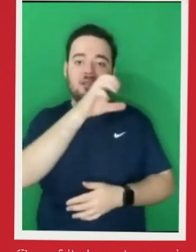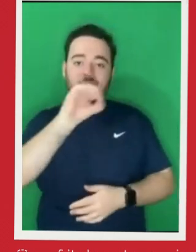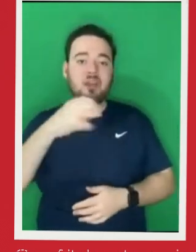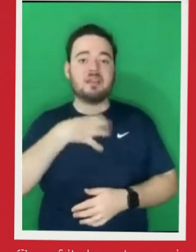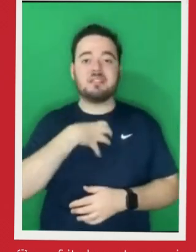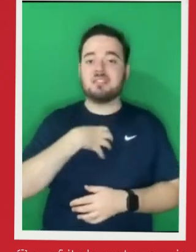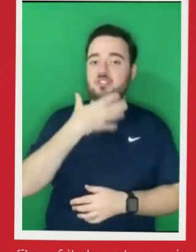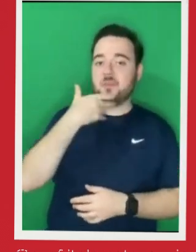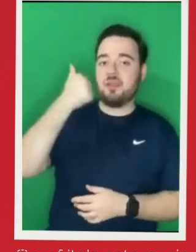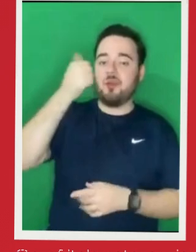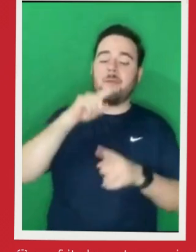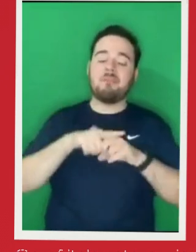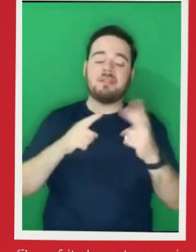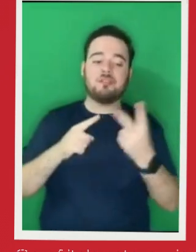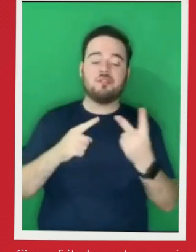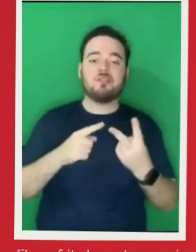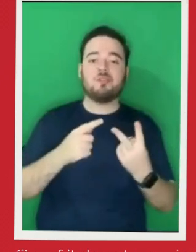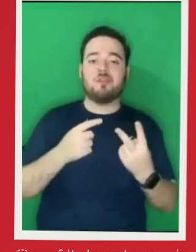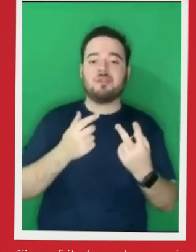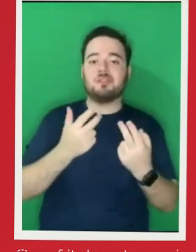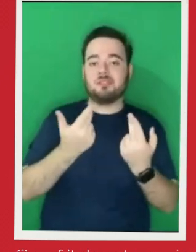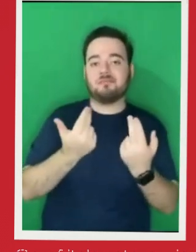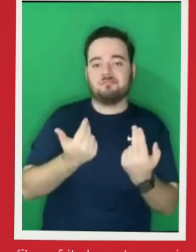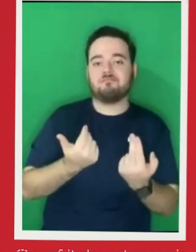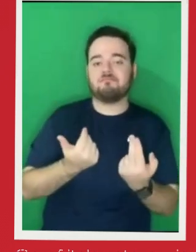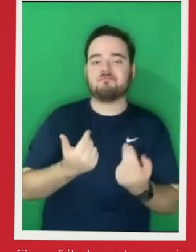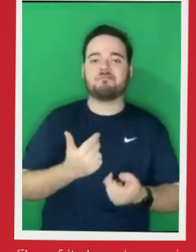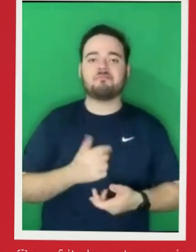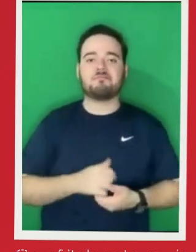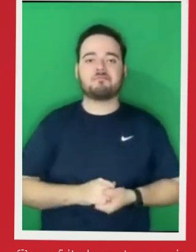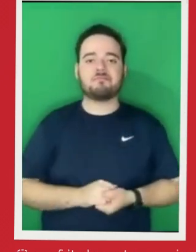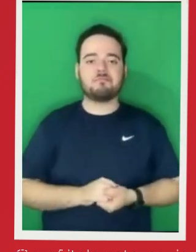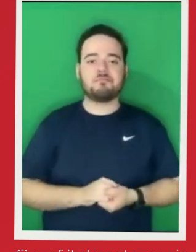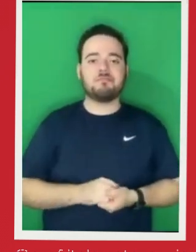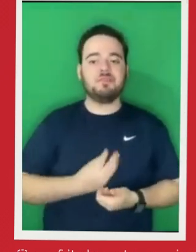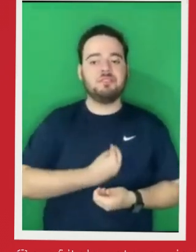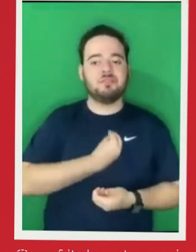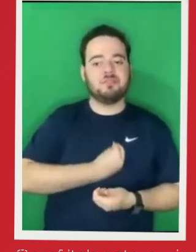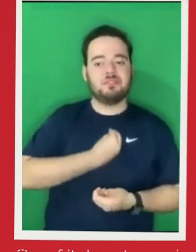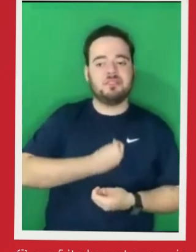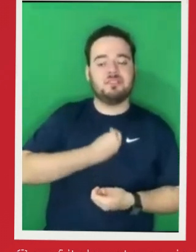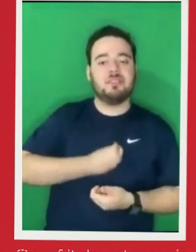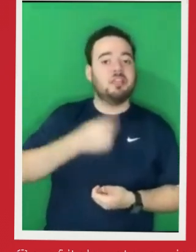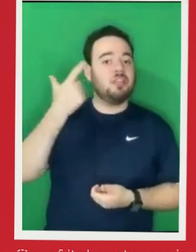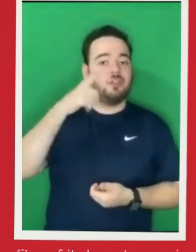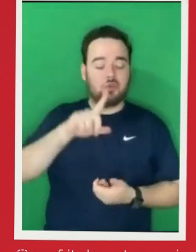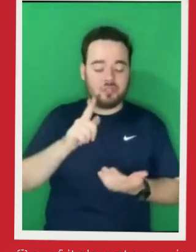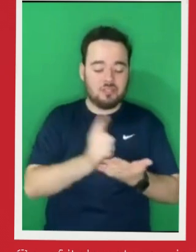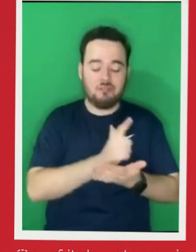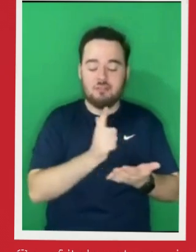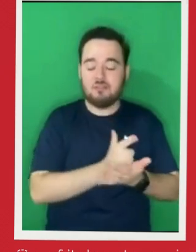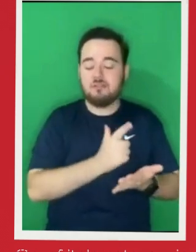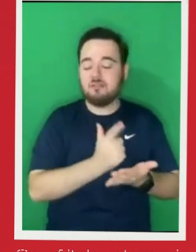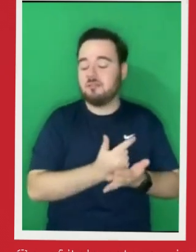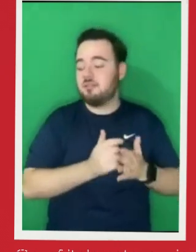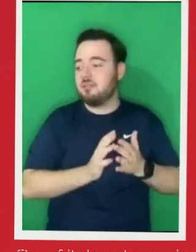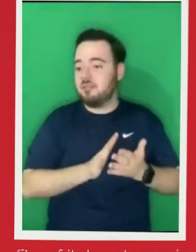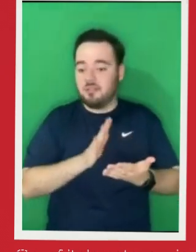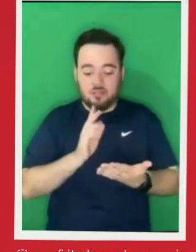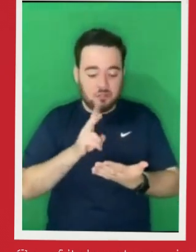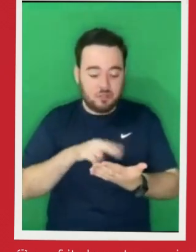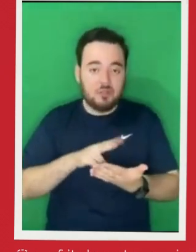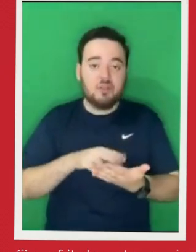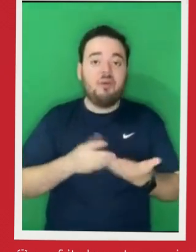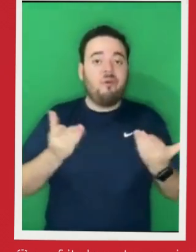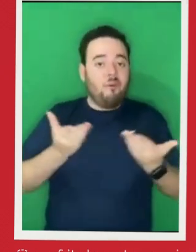sentir melhor, mas as duas coisas são muito parecidas. Eu vivi isso, de que eu não conseguia tocar no livro, era uma coisa sagrada.